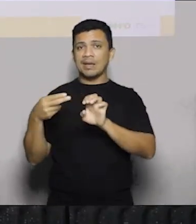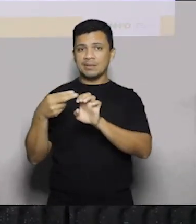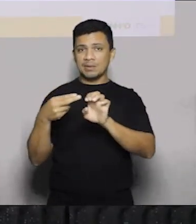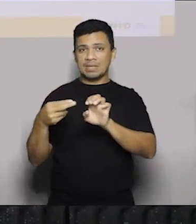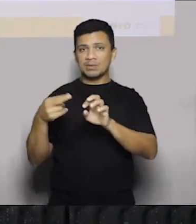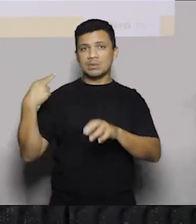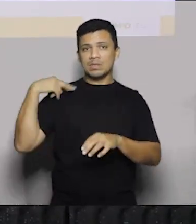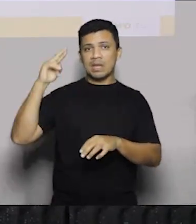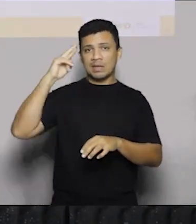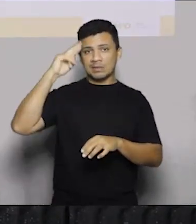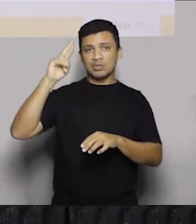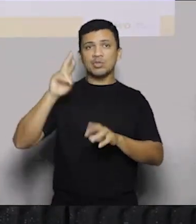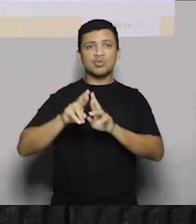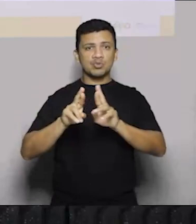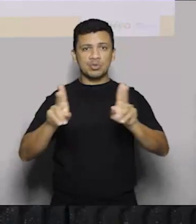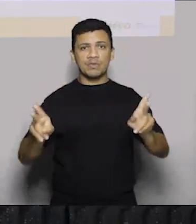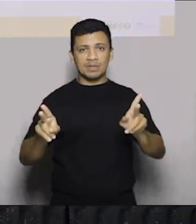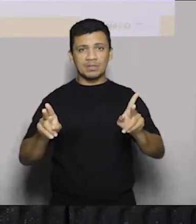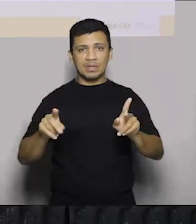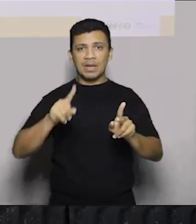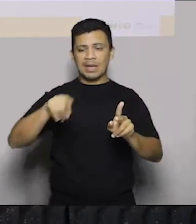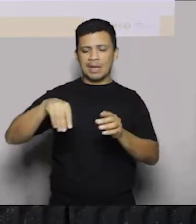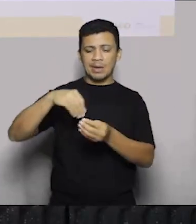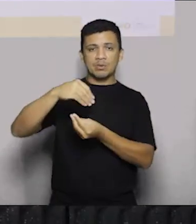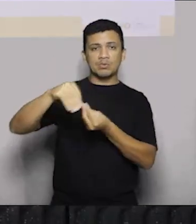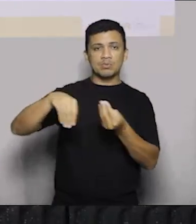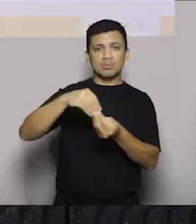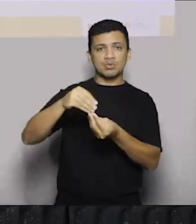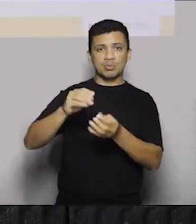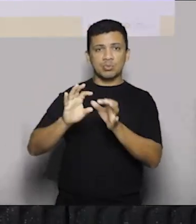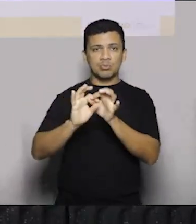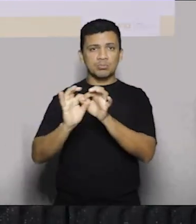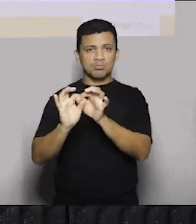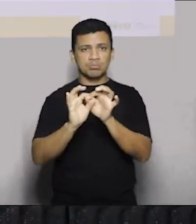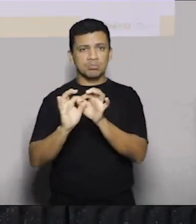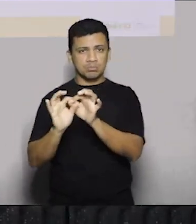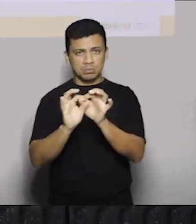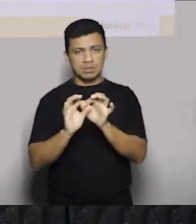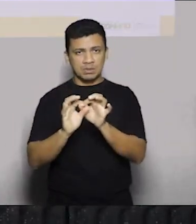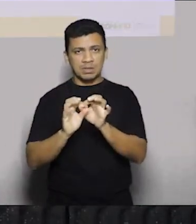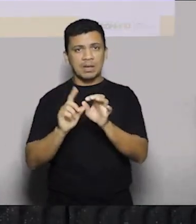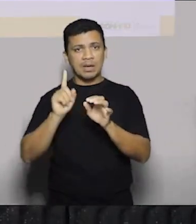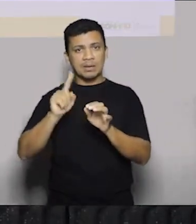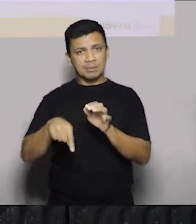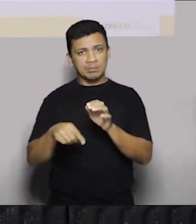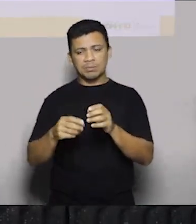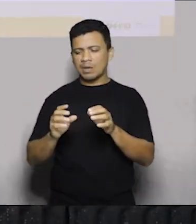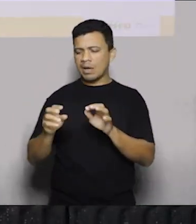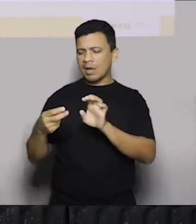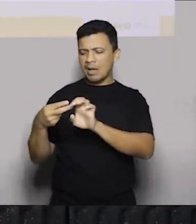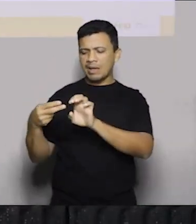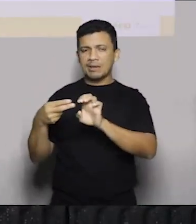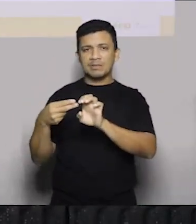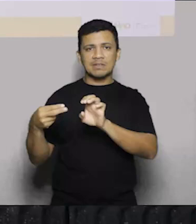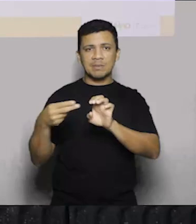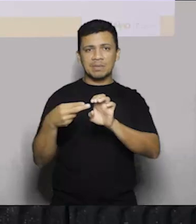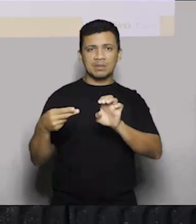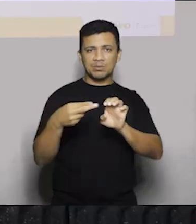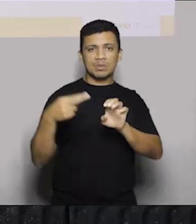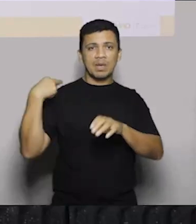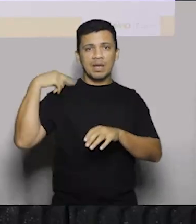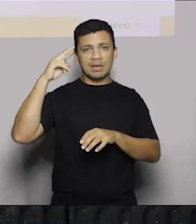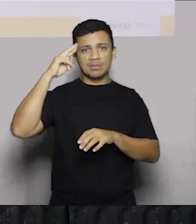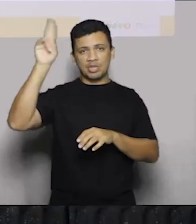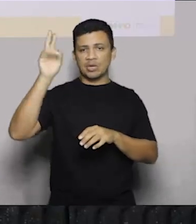também, ok? Então, sincretismo significa isso, um intercâmbio, uma fusão de elementos de matrizes